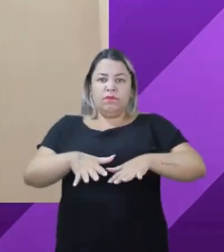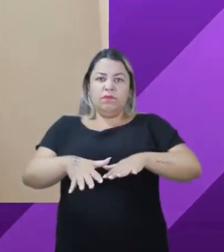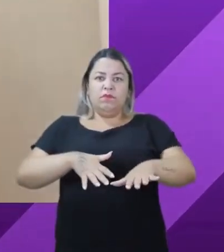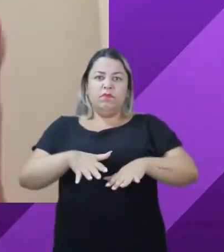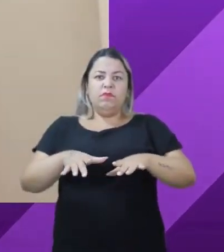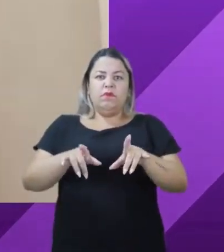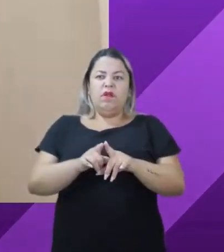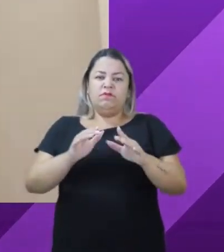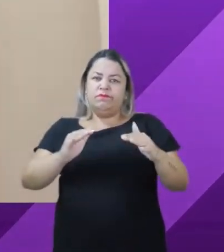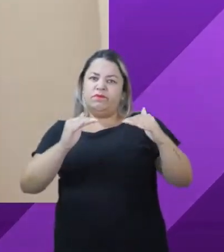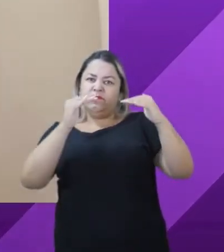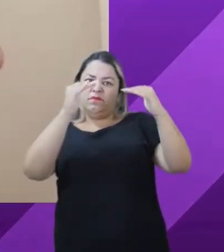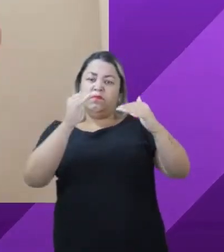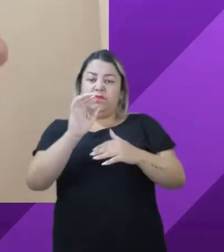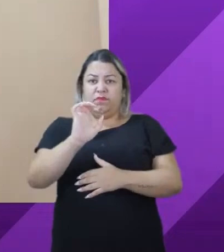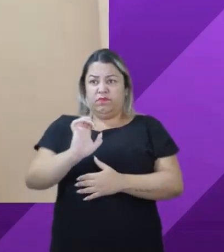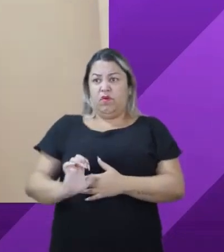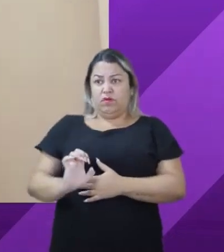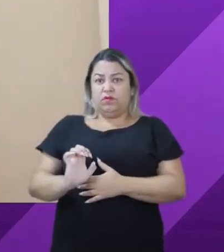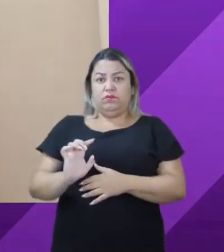mobilização maior que a esquerda conseguiu